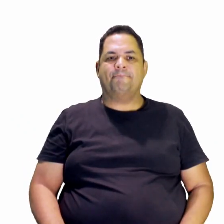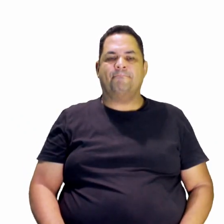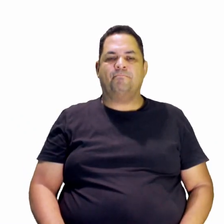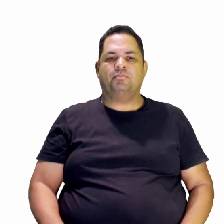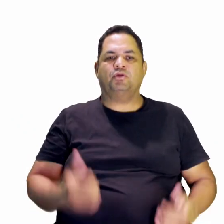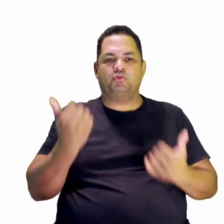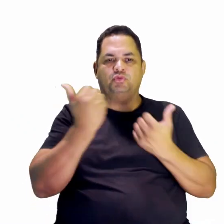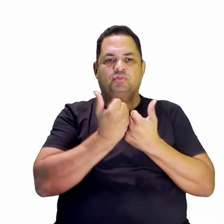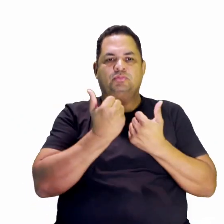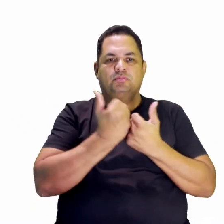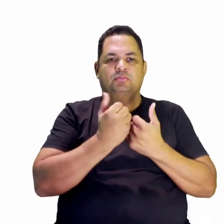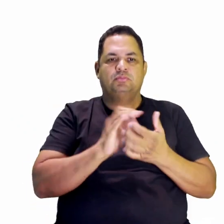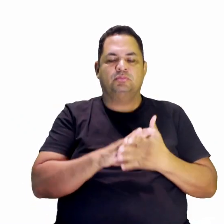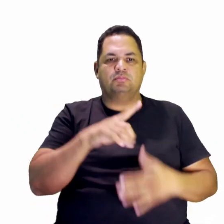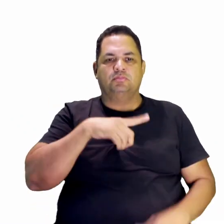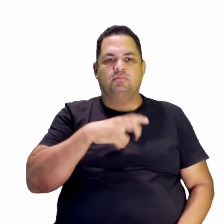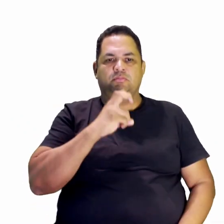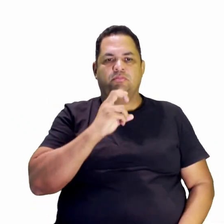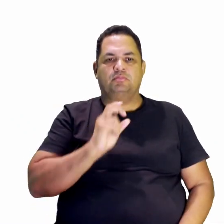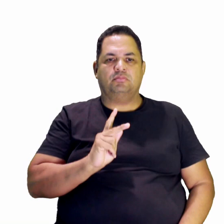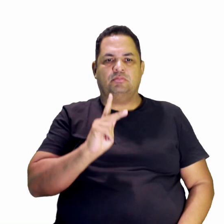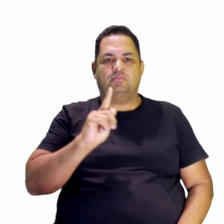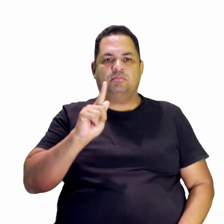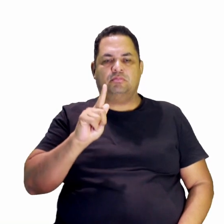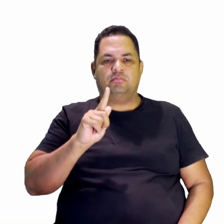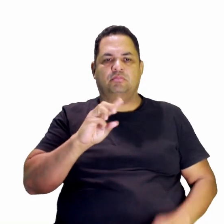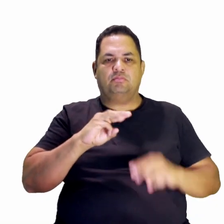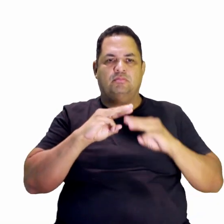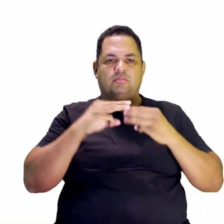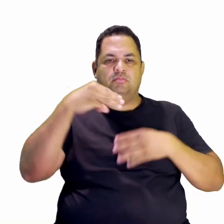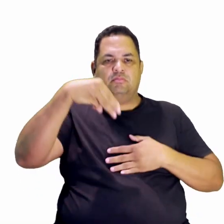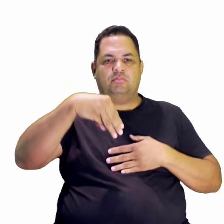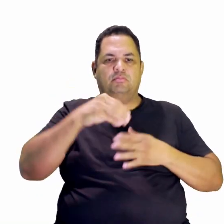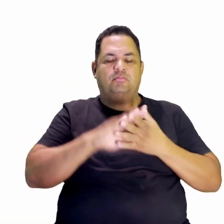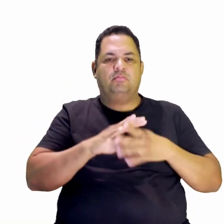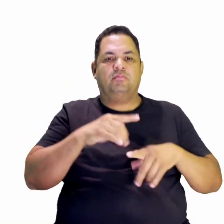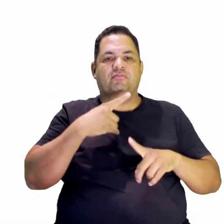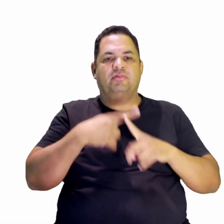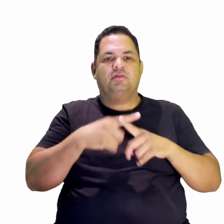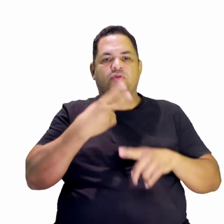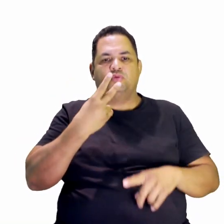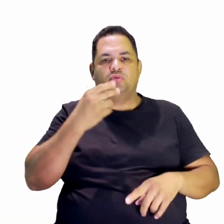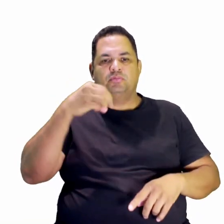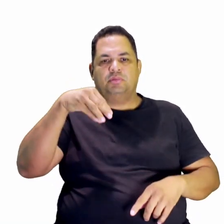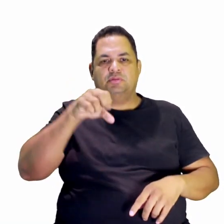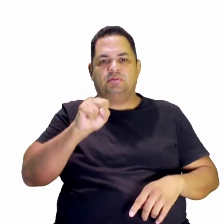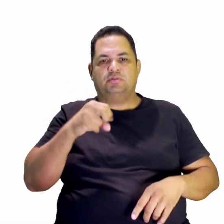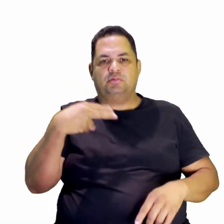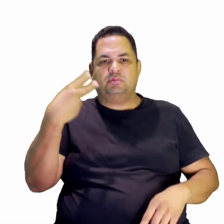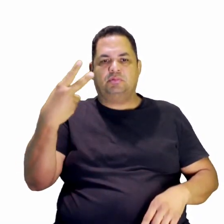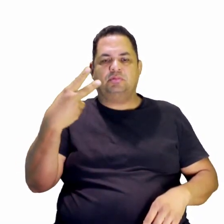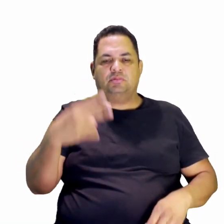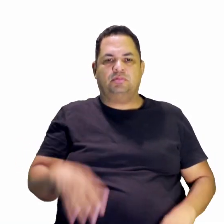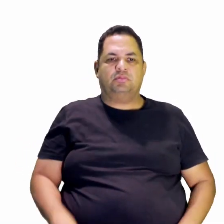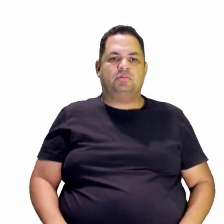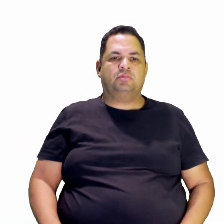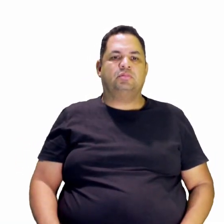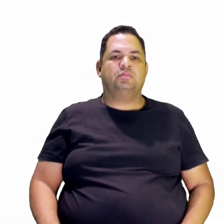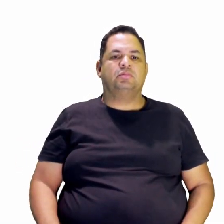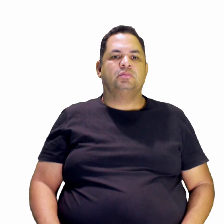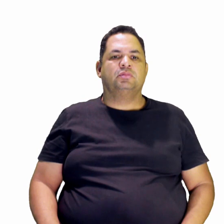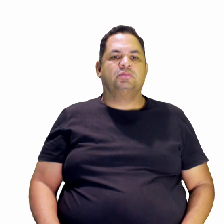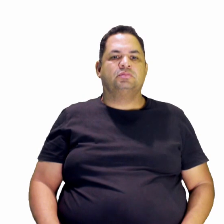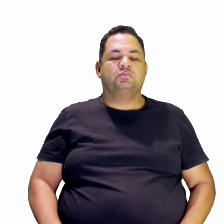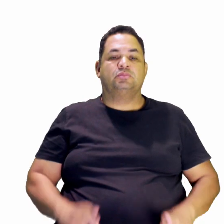só substituir. Nós temos 5 kg de massa e 2 metros por segundo ao quadrado de aceleração. Aqui você vê que as unidades